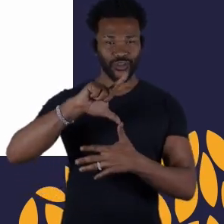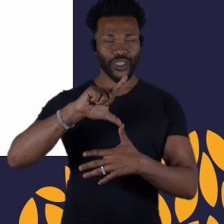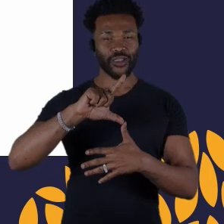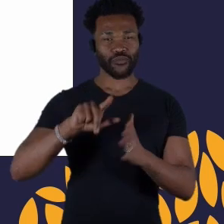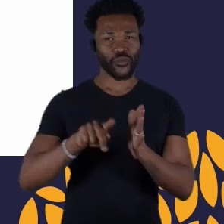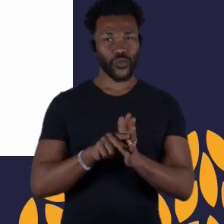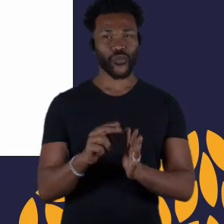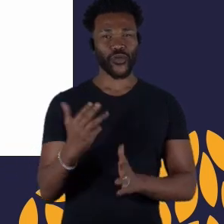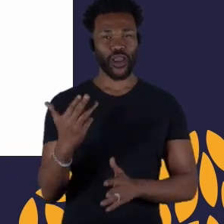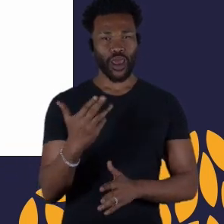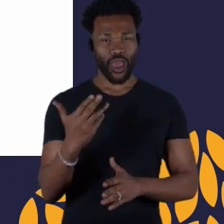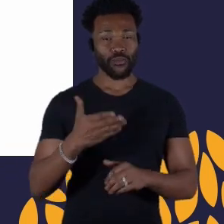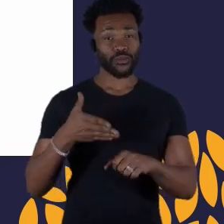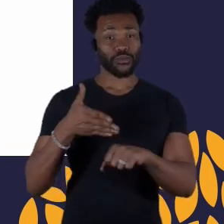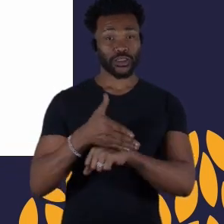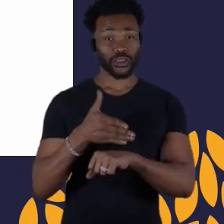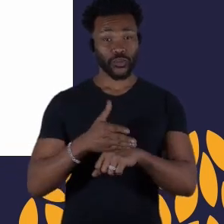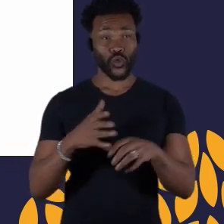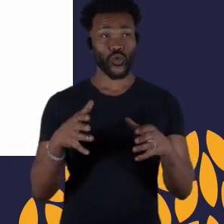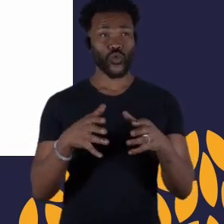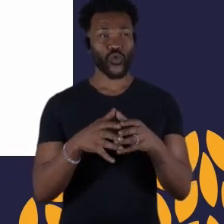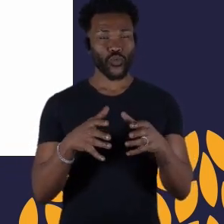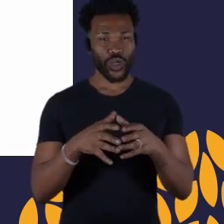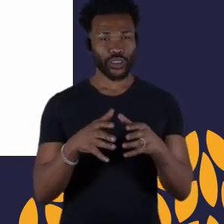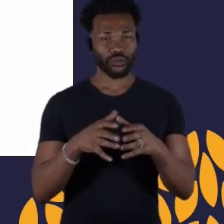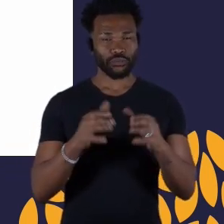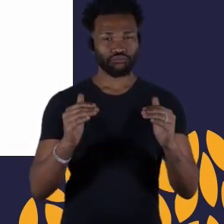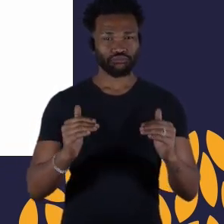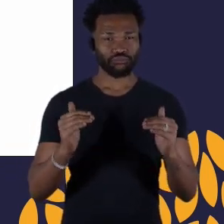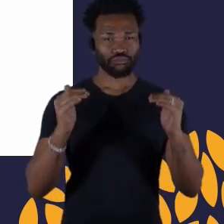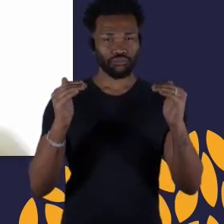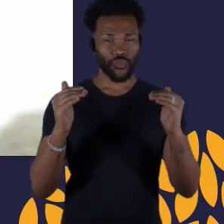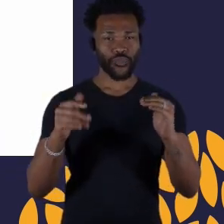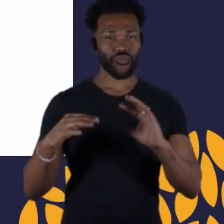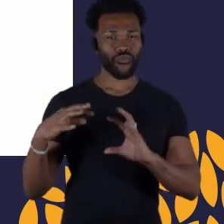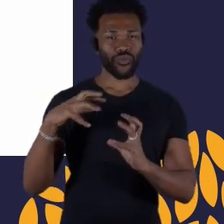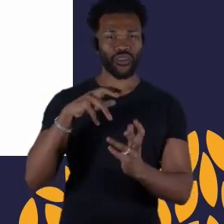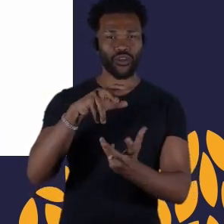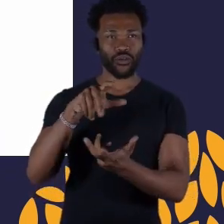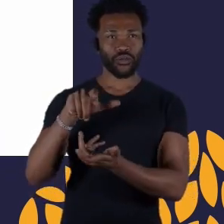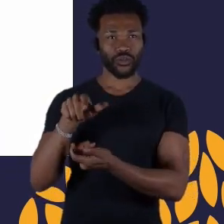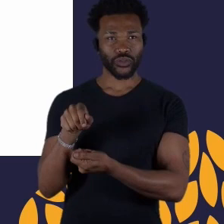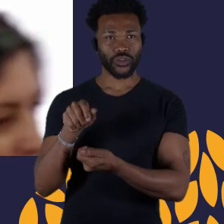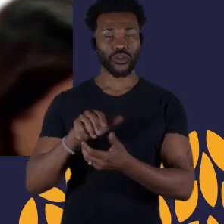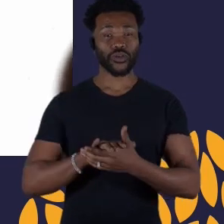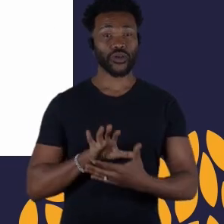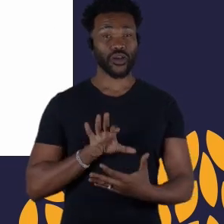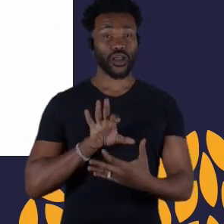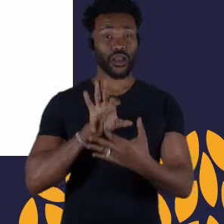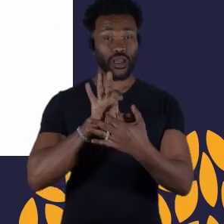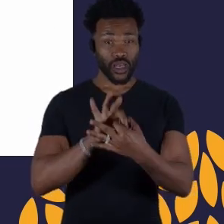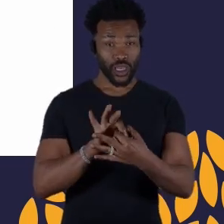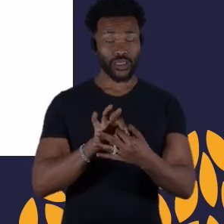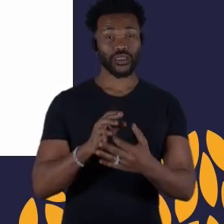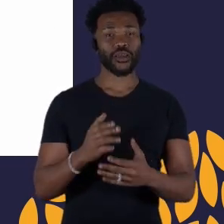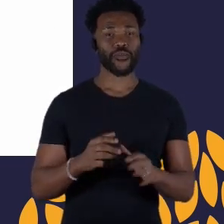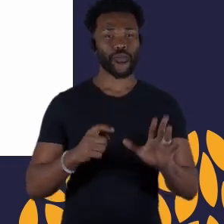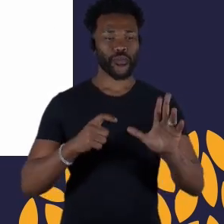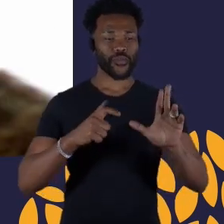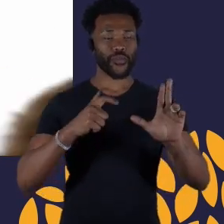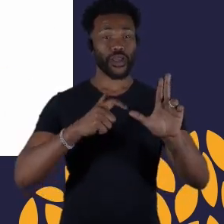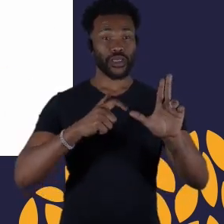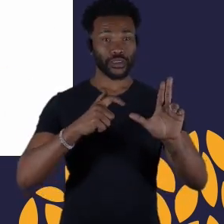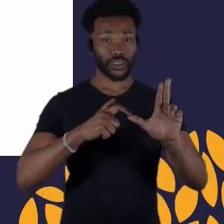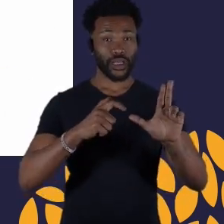Cannabinologia, membro do Comitê Executivo da International Alliance for Cannabinoid Medicines